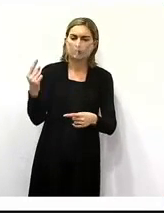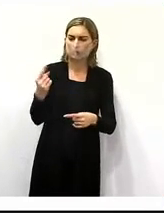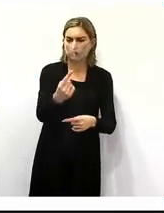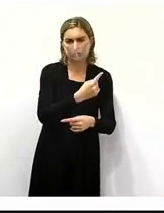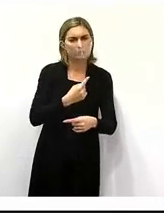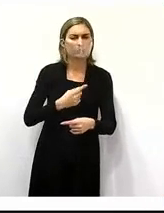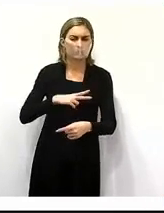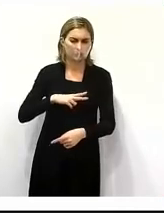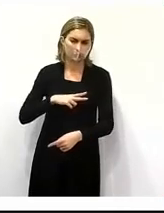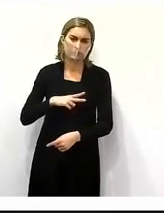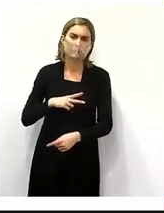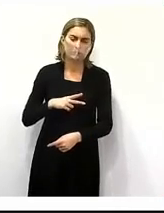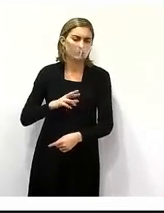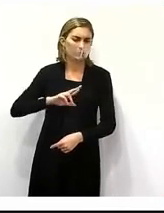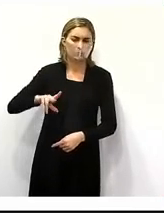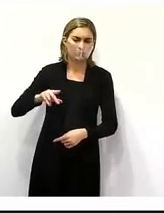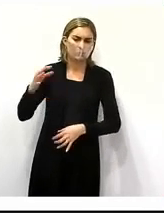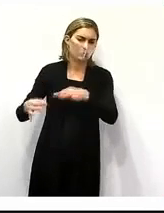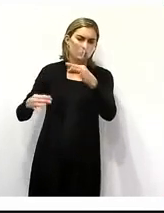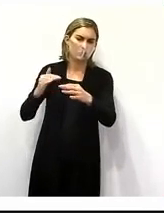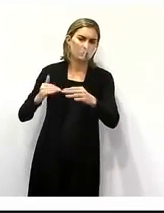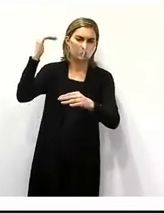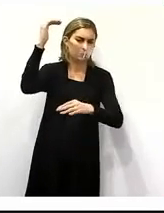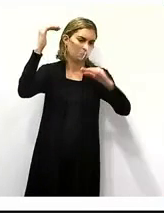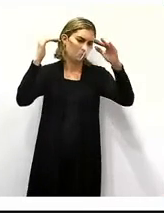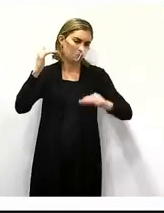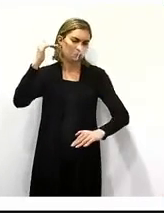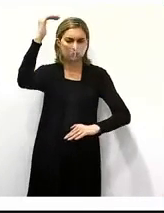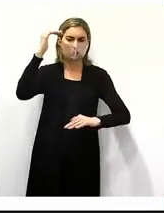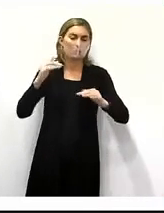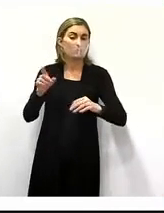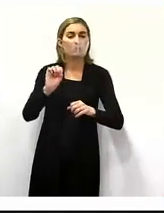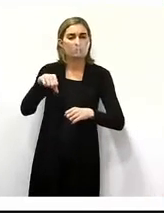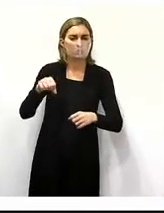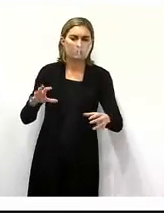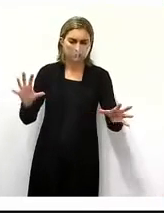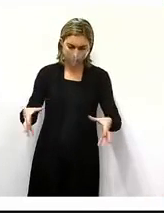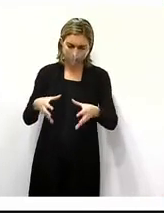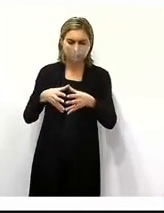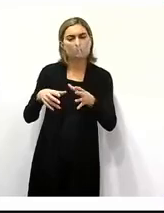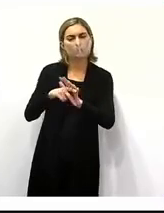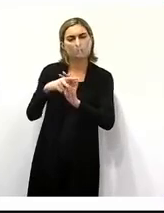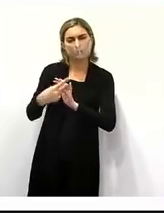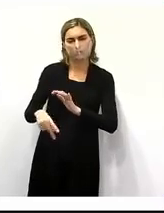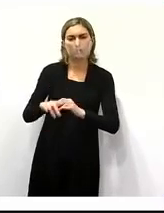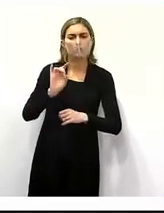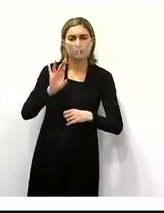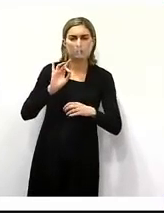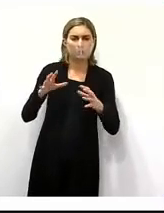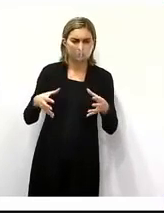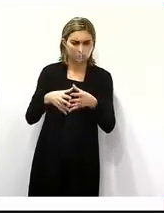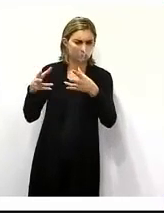cada particular não se julgue mais como tal, e sim como uma parte da unidade, e só